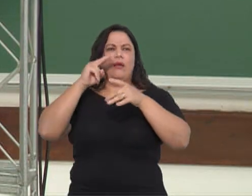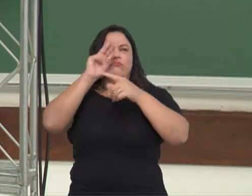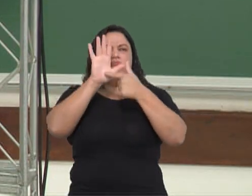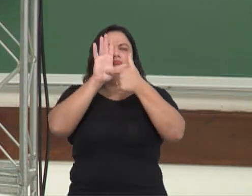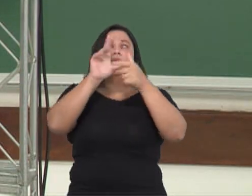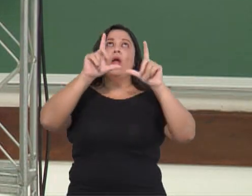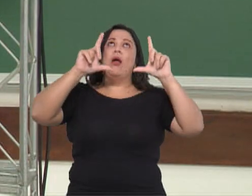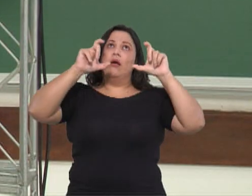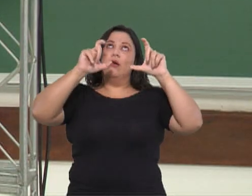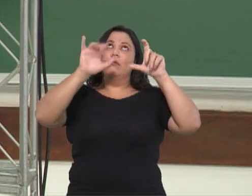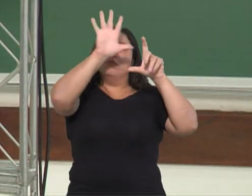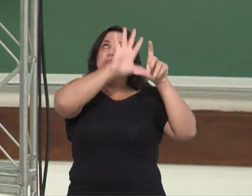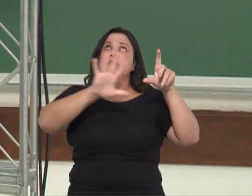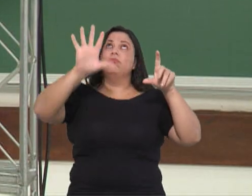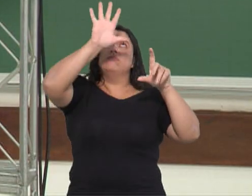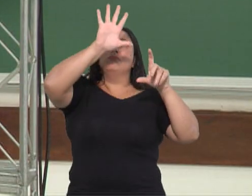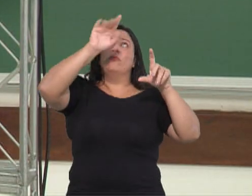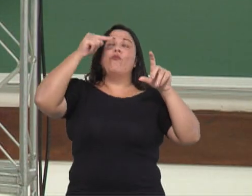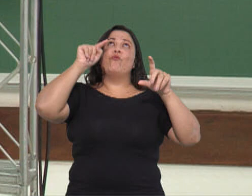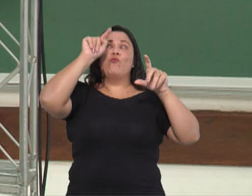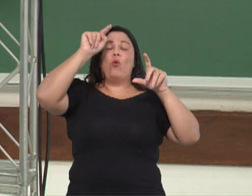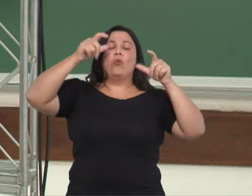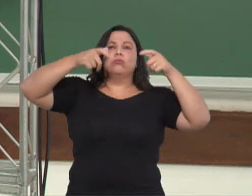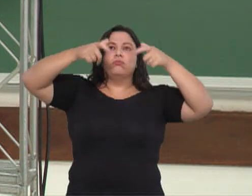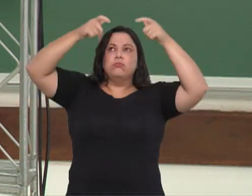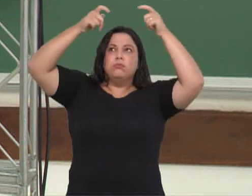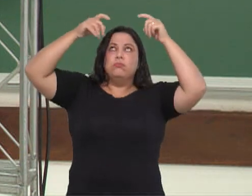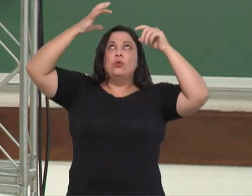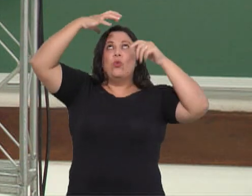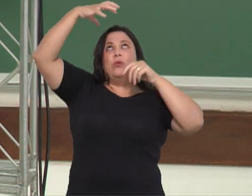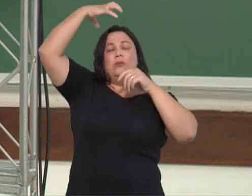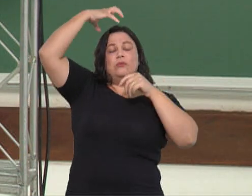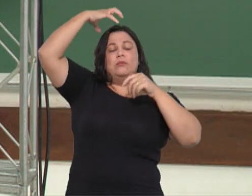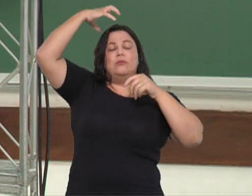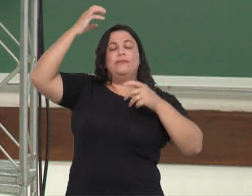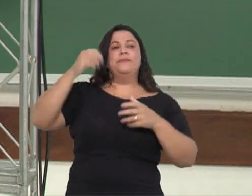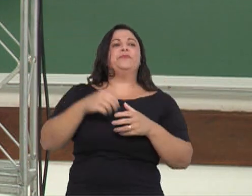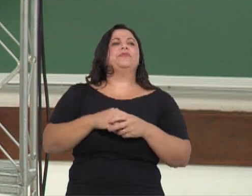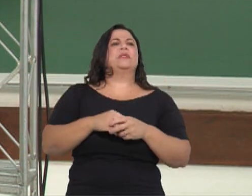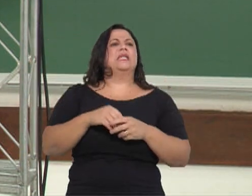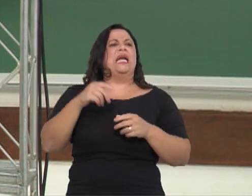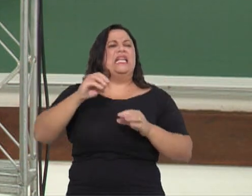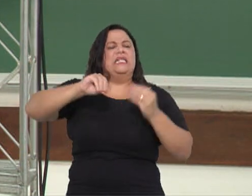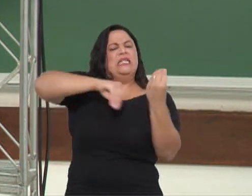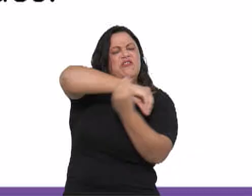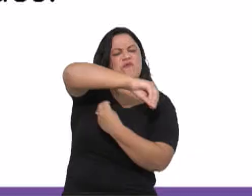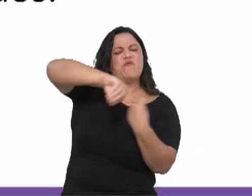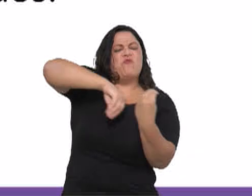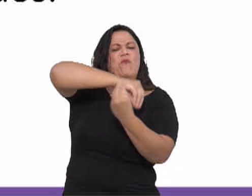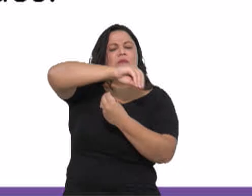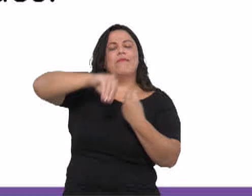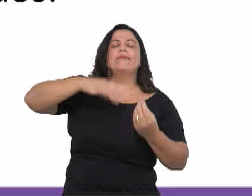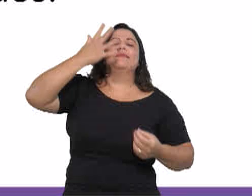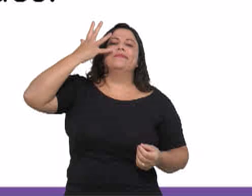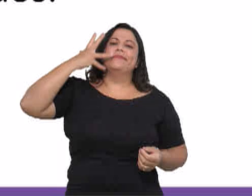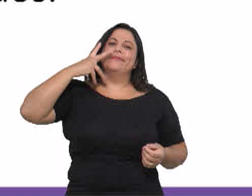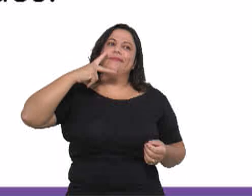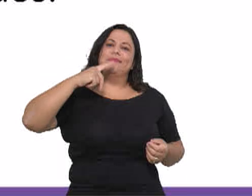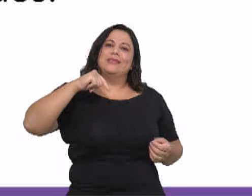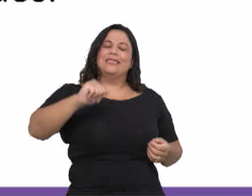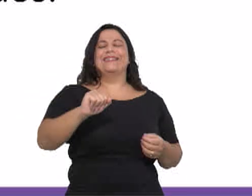Congo. Eles lutam com alguns bastões, e envolve crianças, é uma festa muito